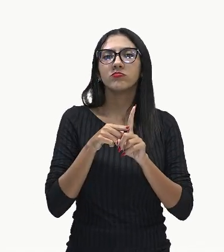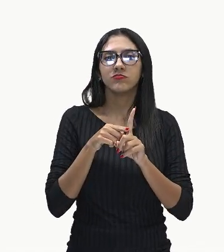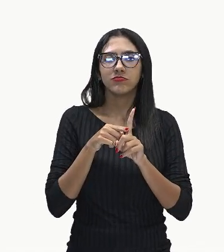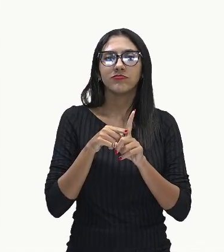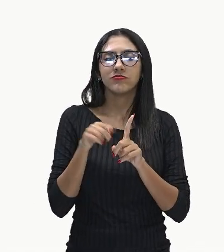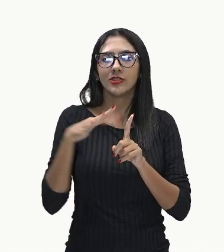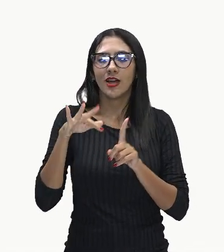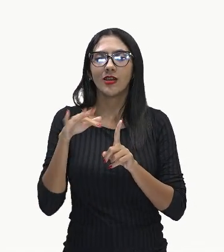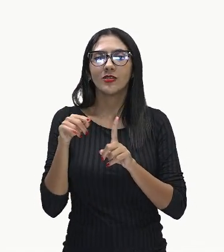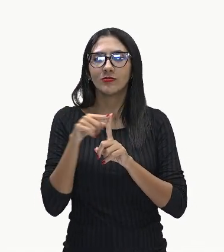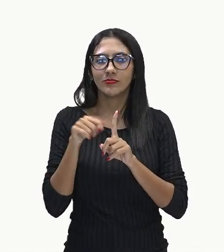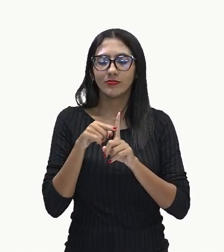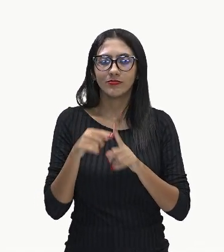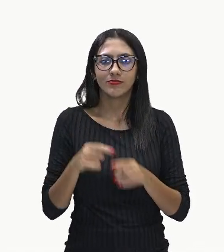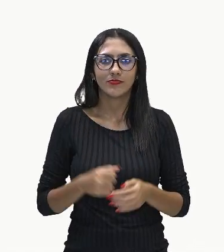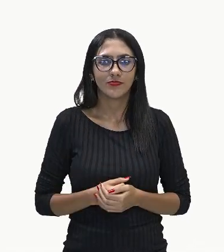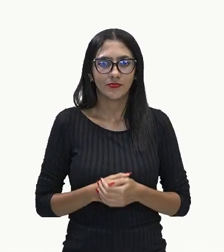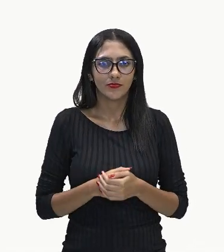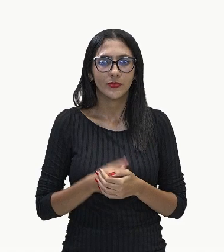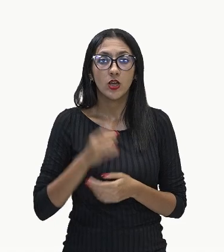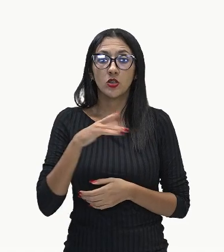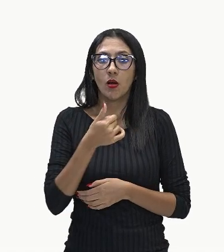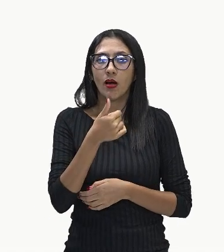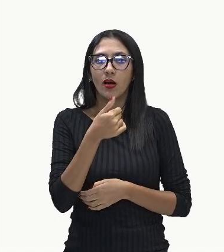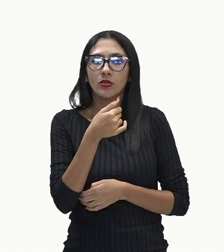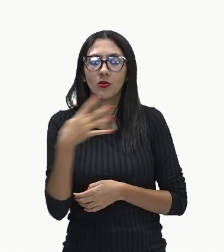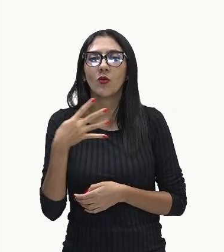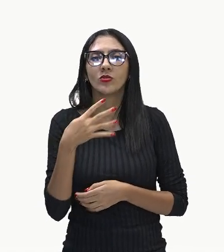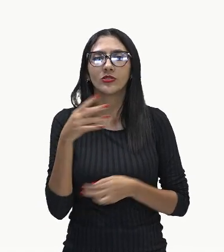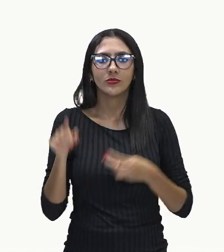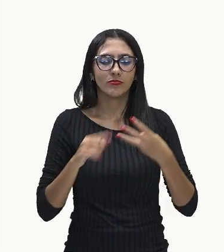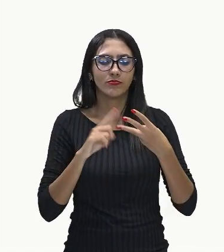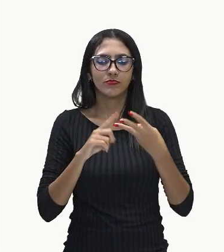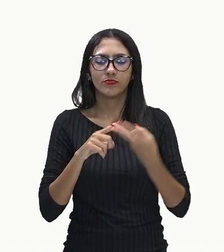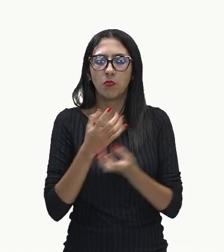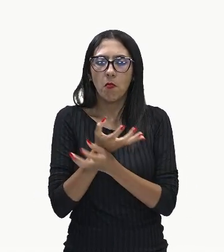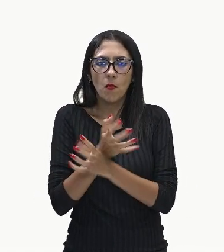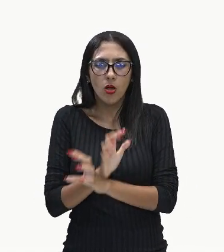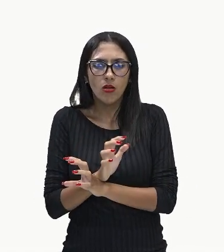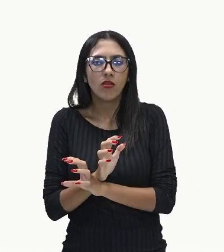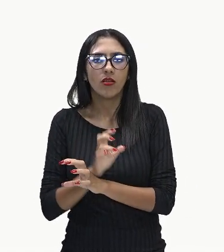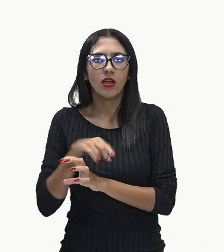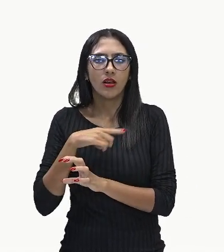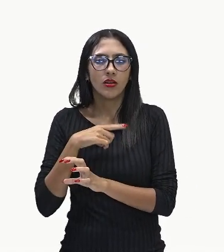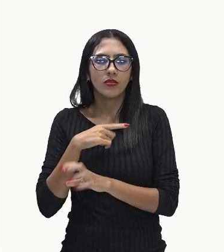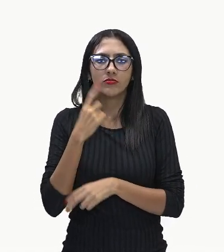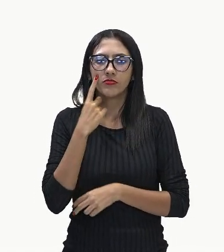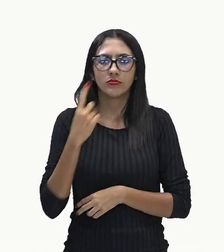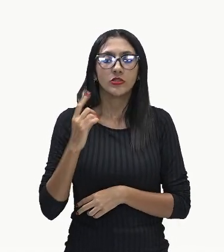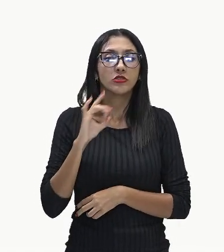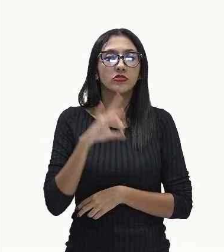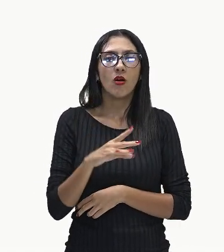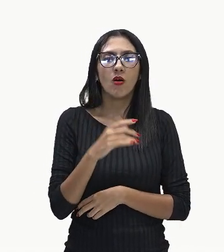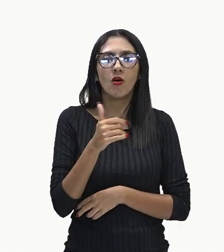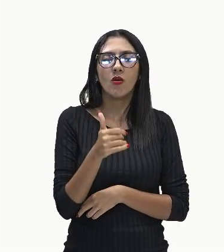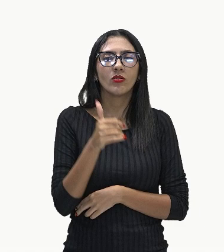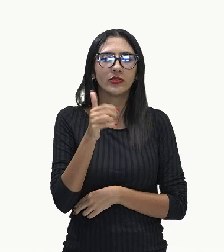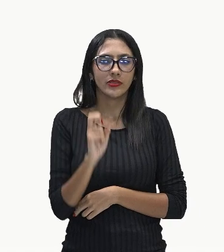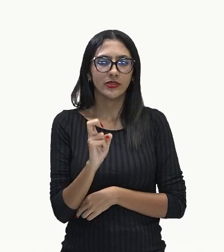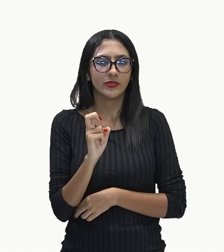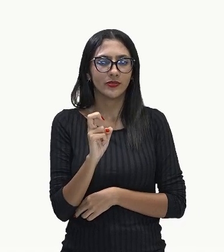0,0004, 4. Sobraram 14. E de ortopedia, ó, 0,000, corta o 4,